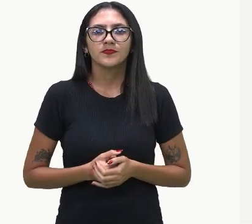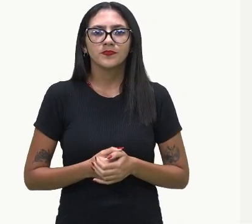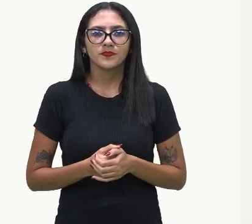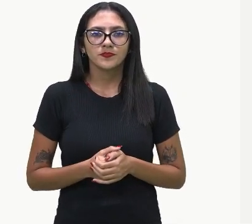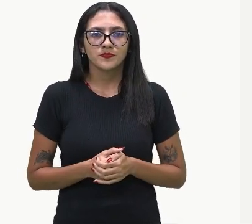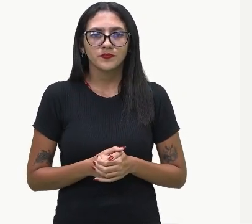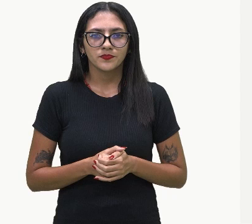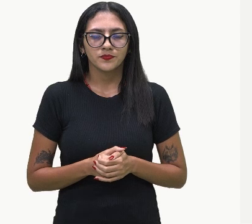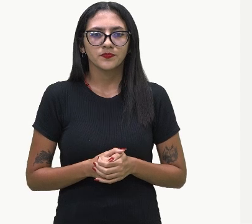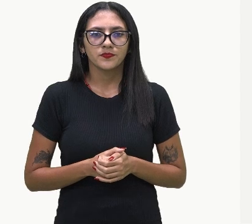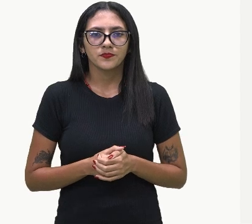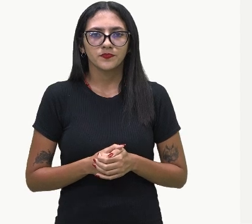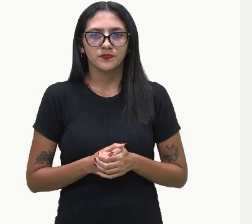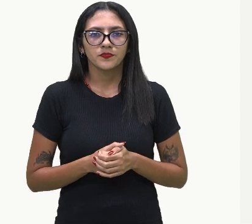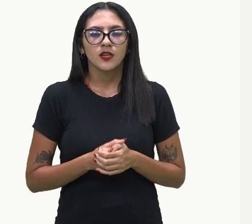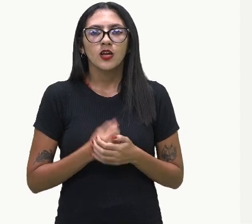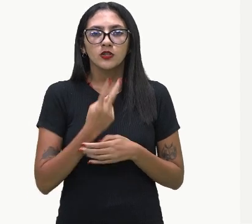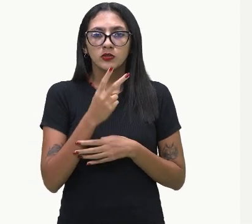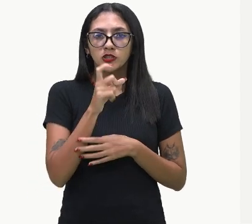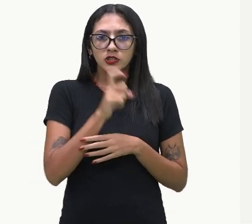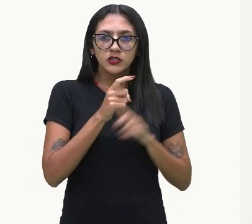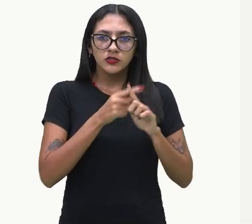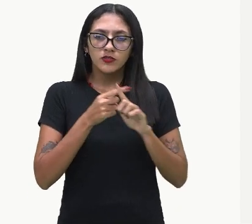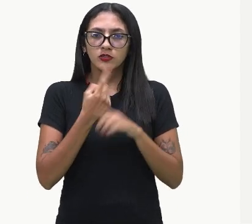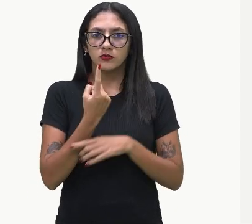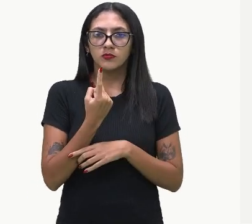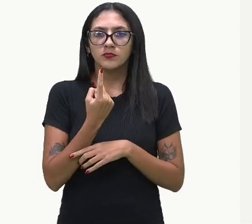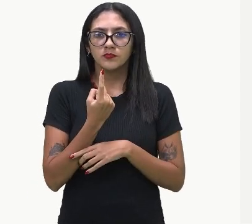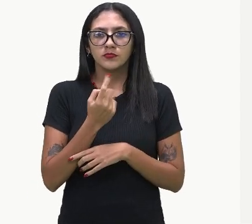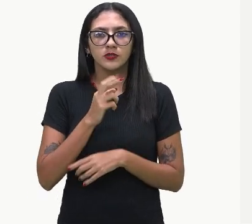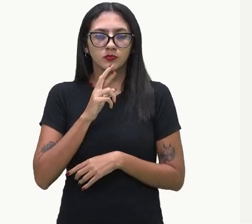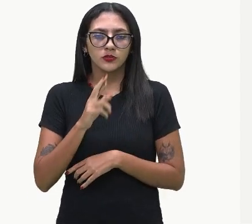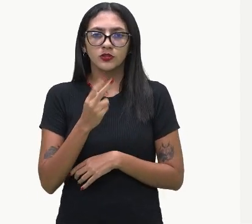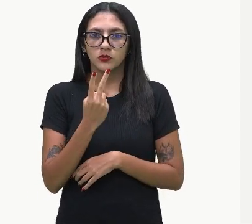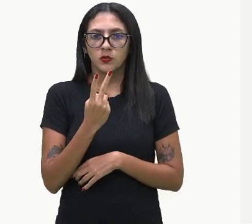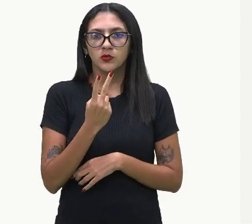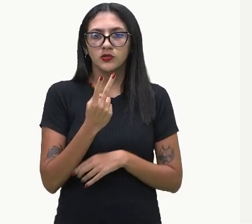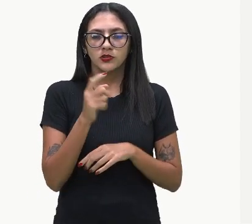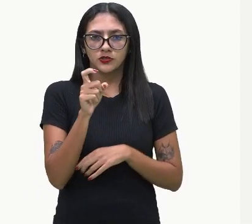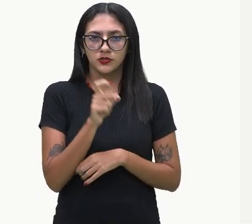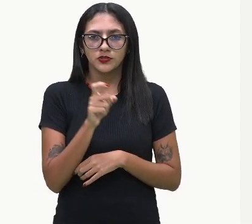E agora 2x vezes 1 dá 2x.